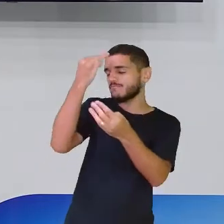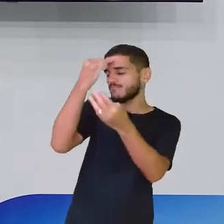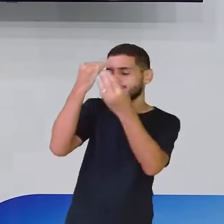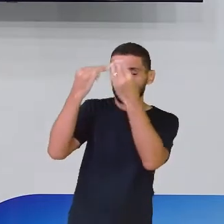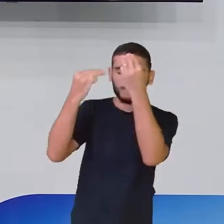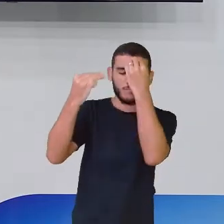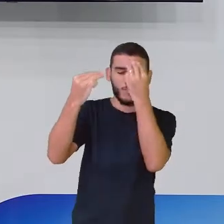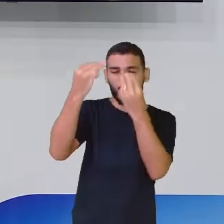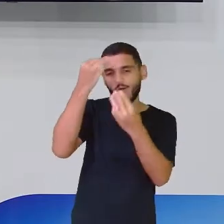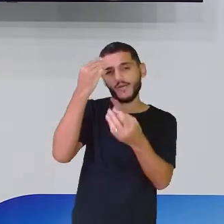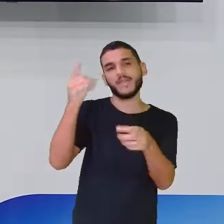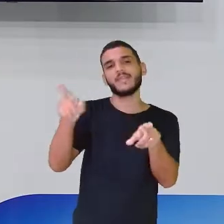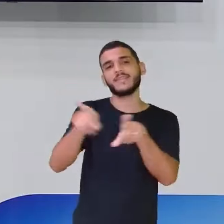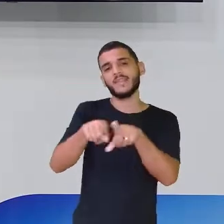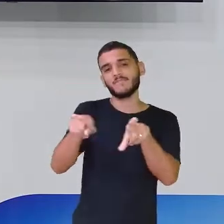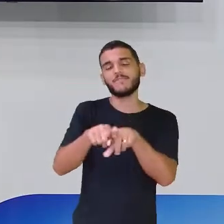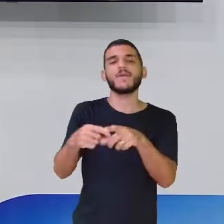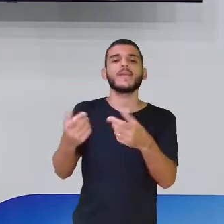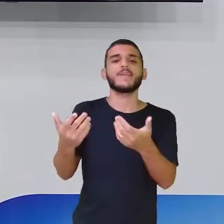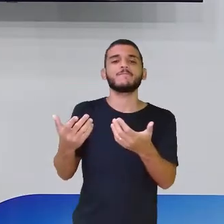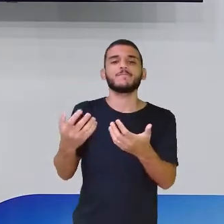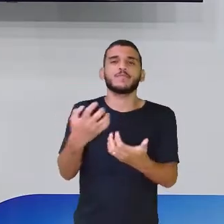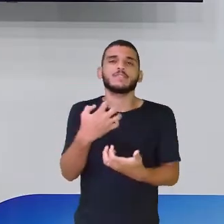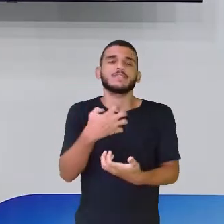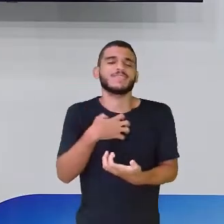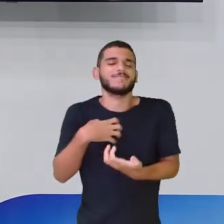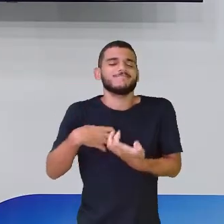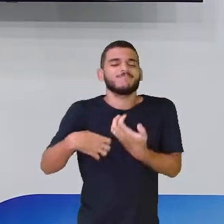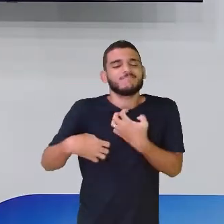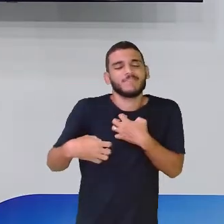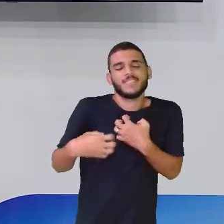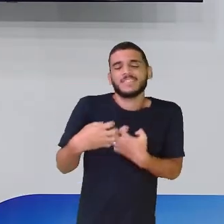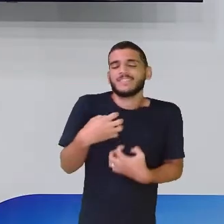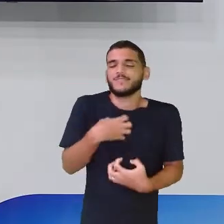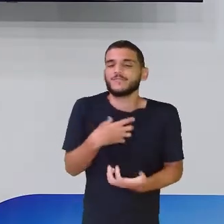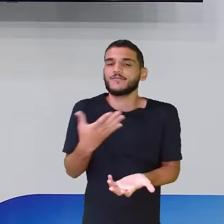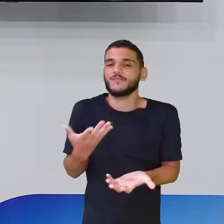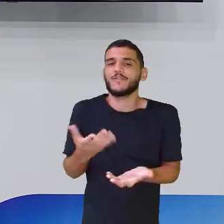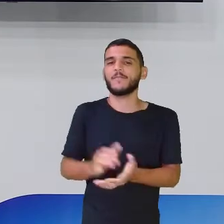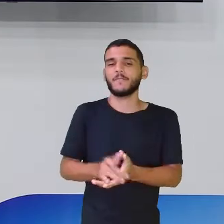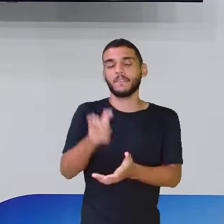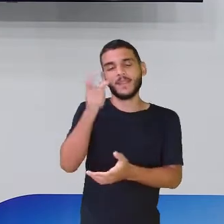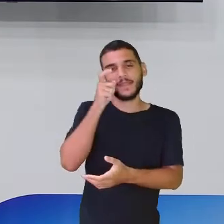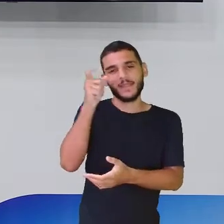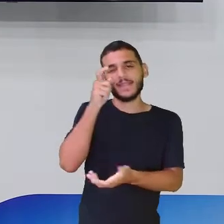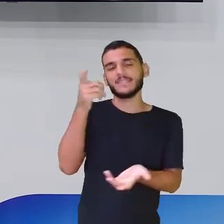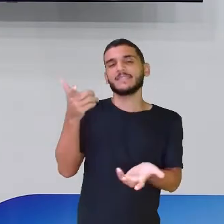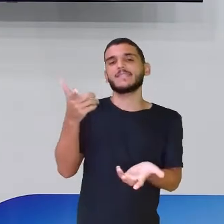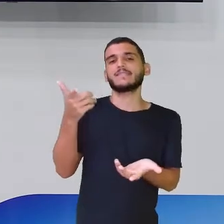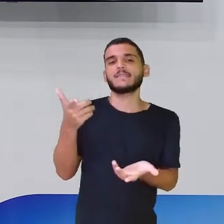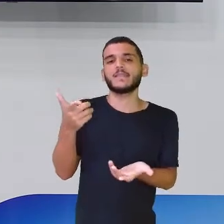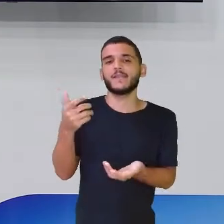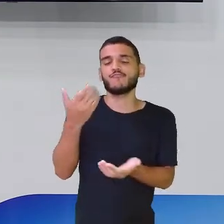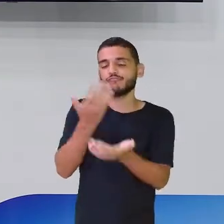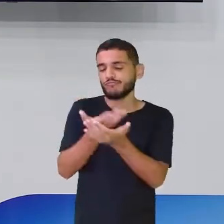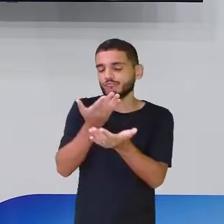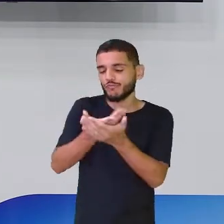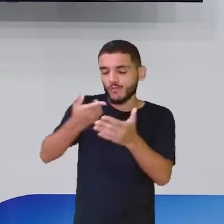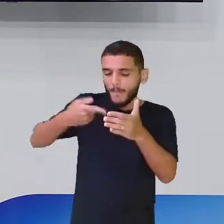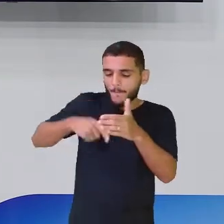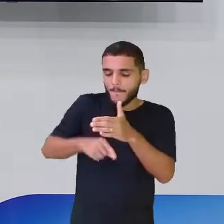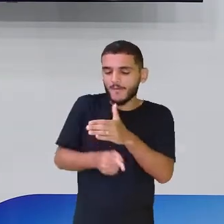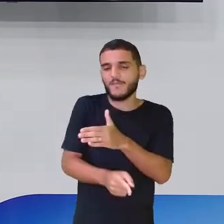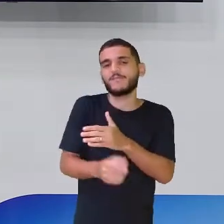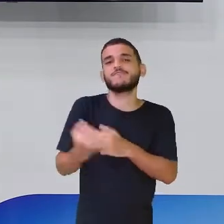afetividade, né? É muito interessante o trabalho dele. É um trabalho muito rico, né? E ele